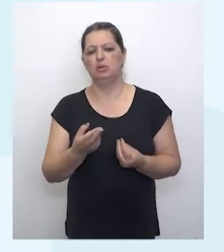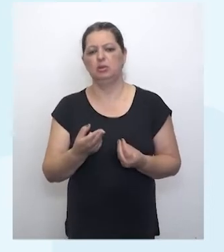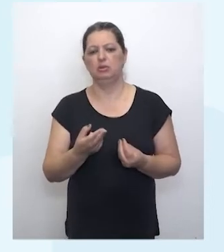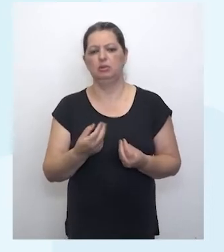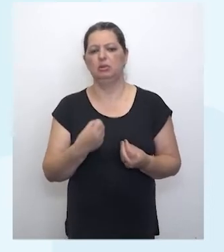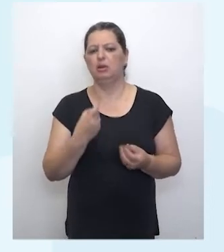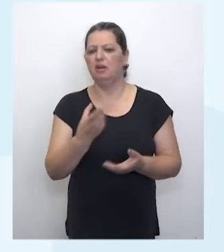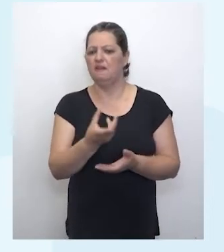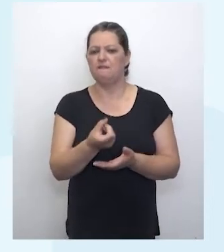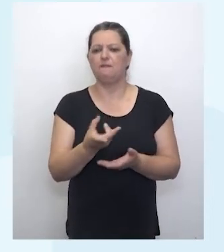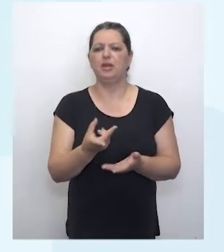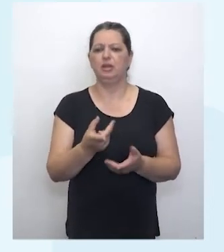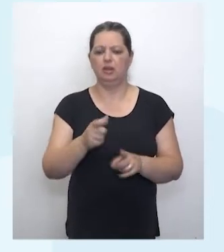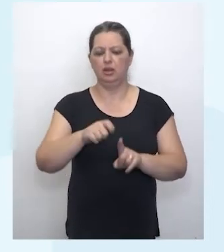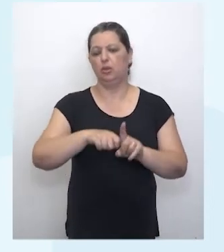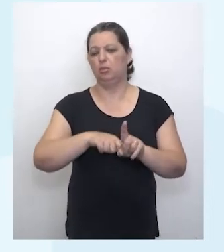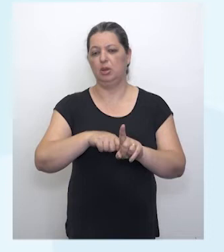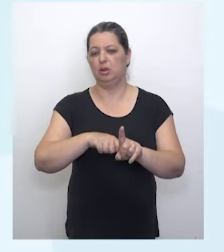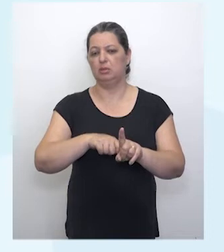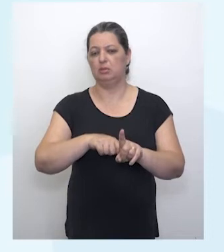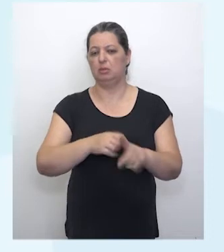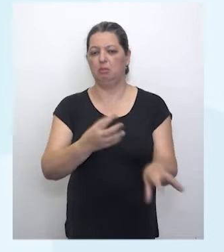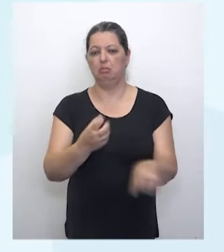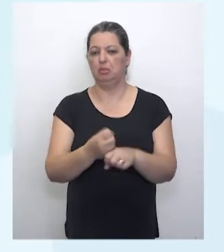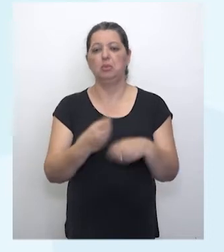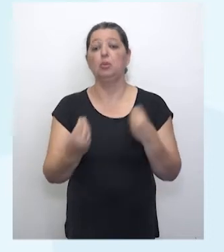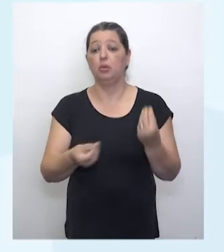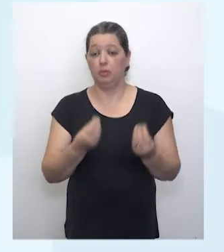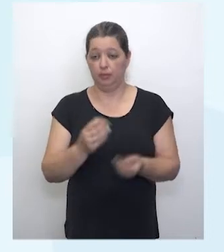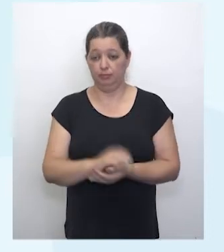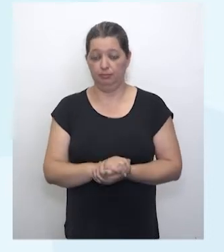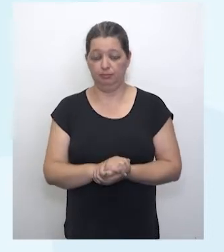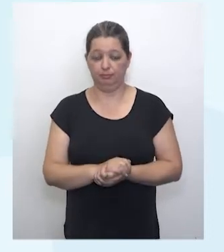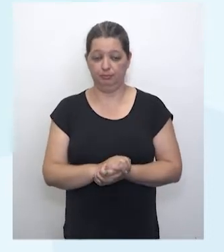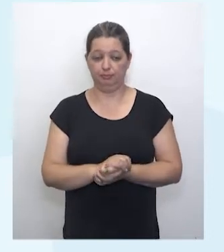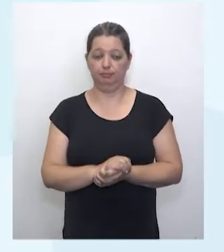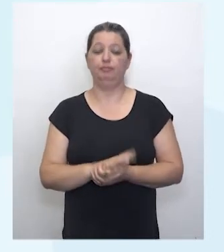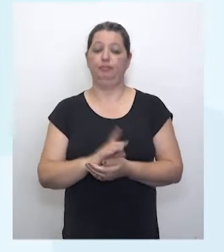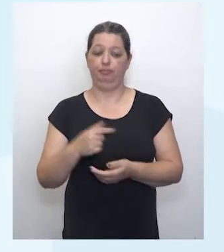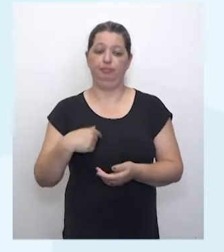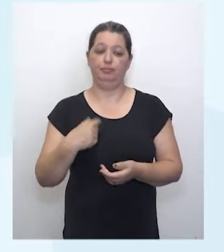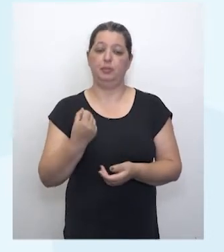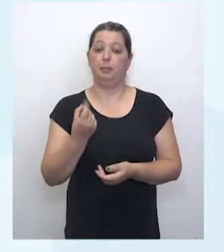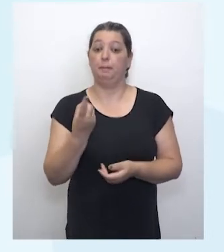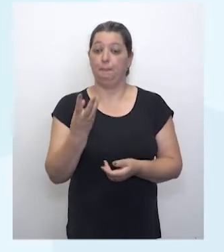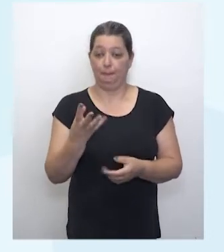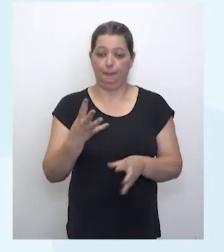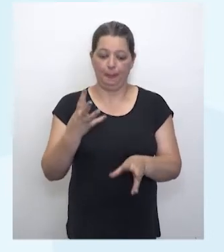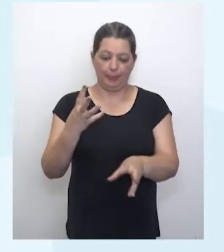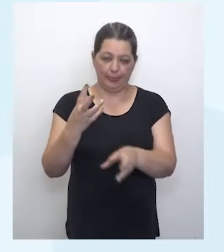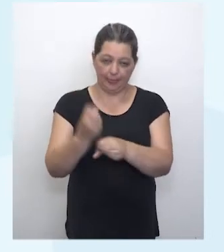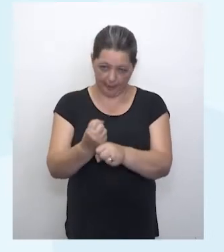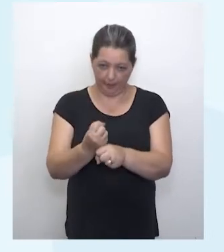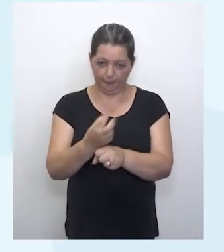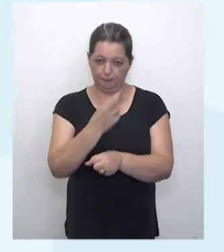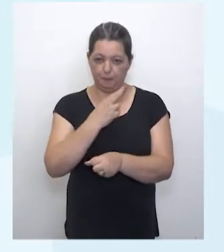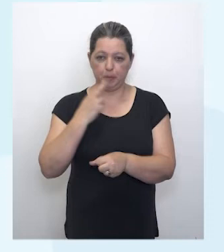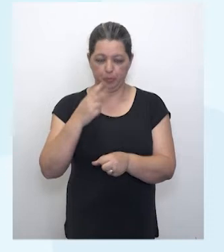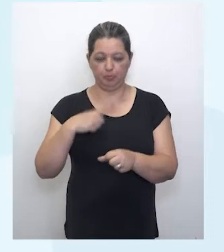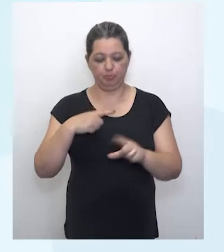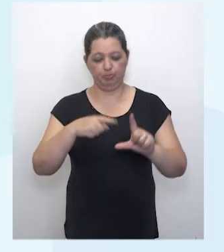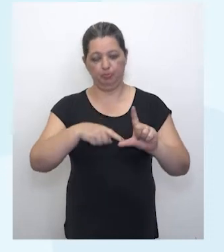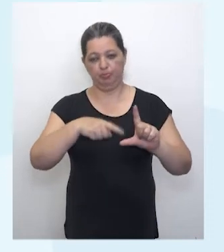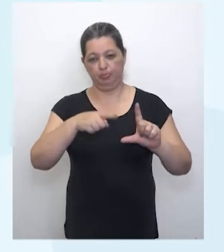poder vender nesse mês? Ah, então como é que eu faço? Bom, eu vou contar o total de sorvetinhos que tem no